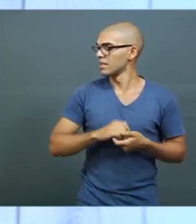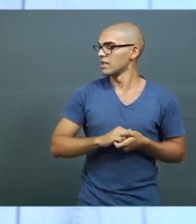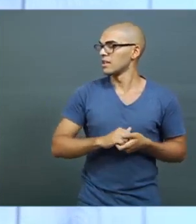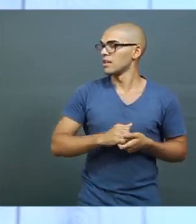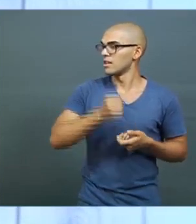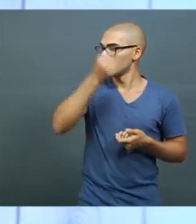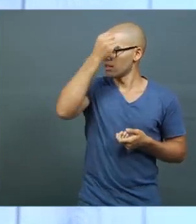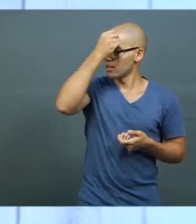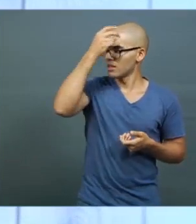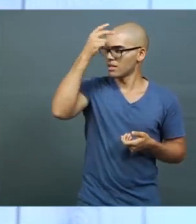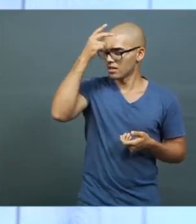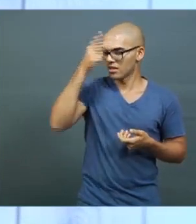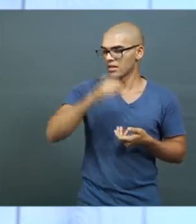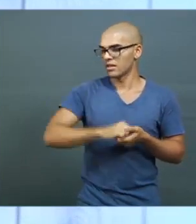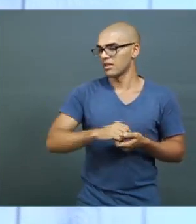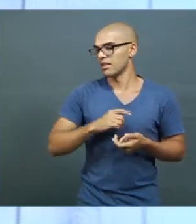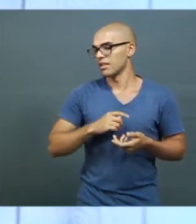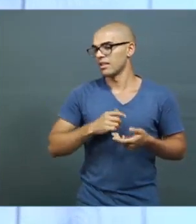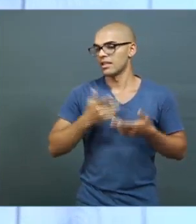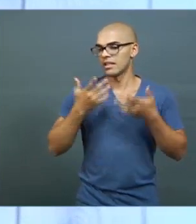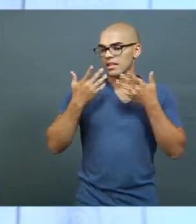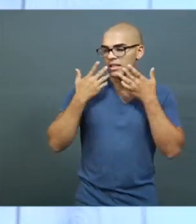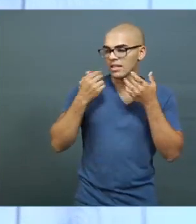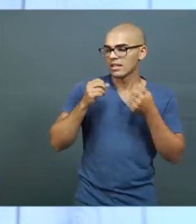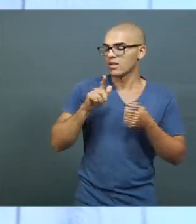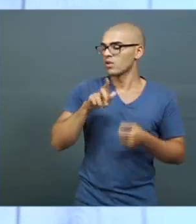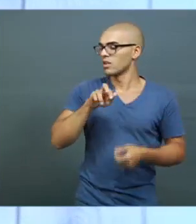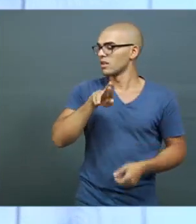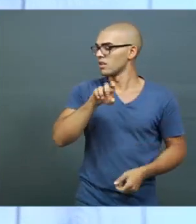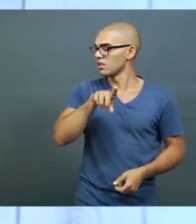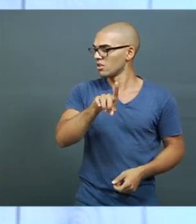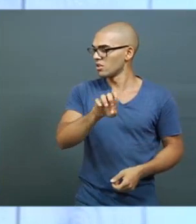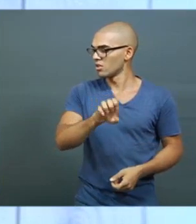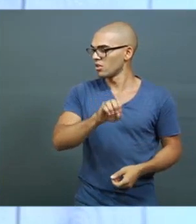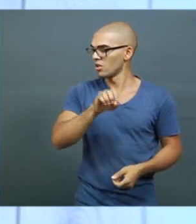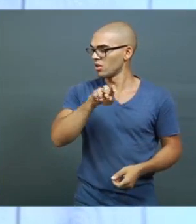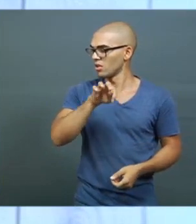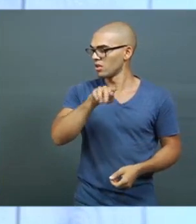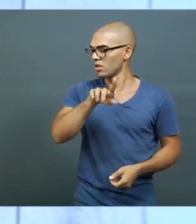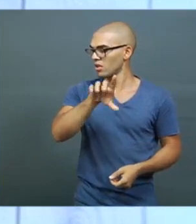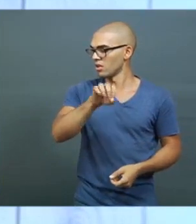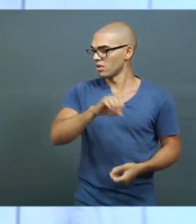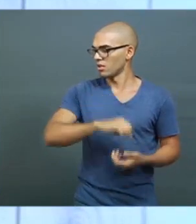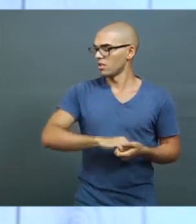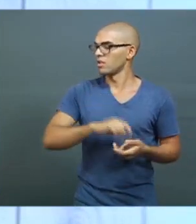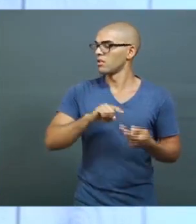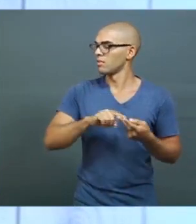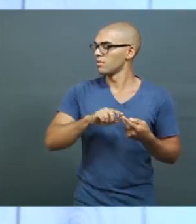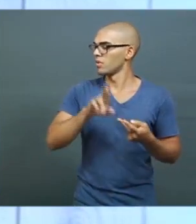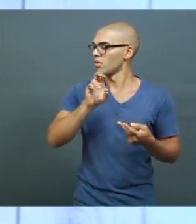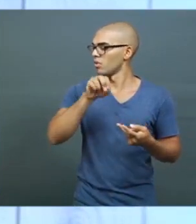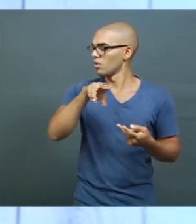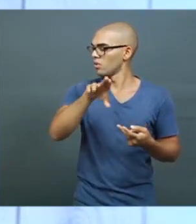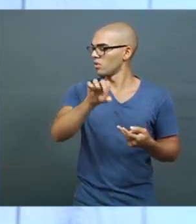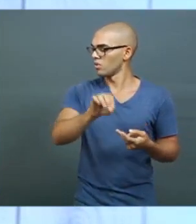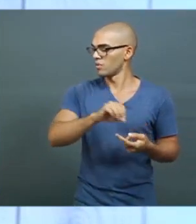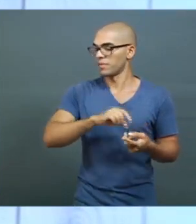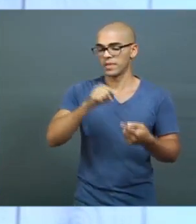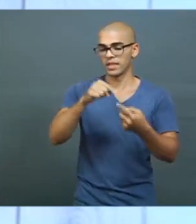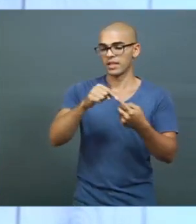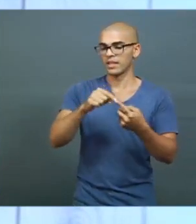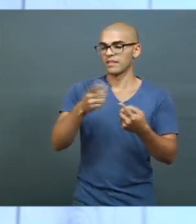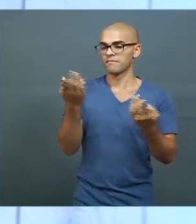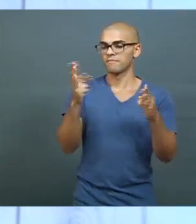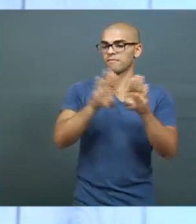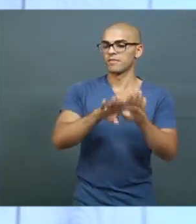conta com dois outros teatros, que são esses, o Grande Otelo e Rondon Pacheco. O Grande Otelo está interditado desde 2011, mas há um projeto para que